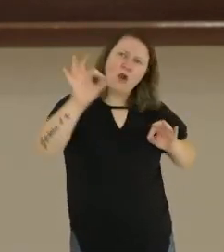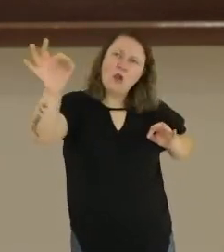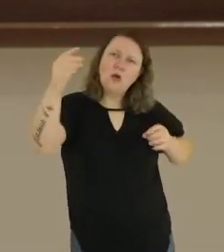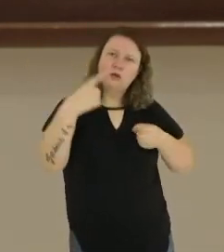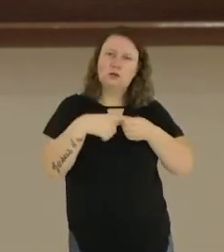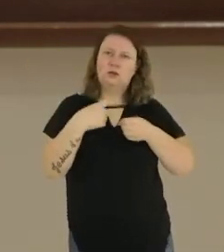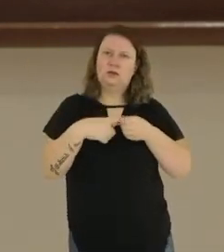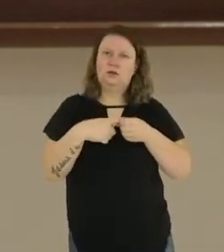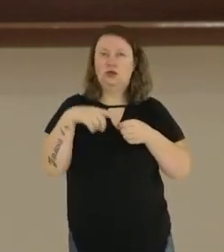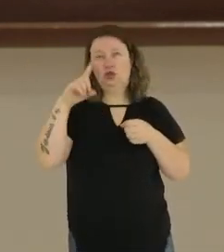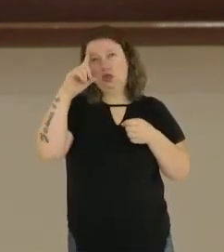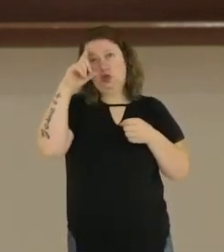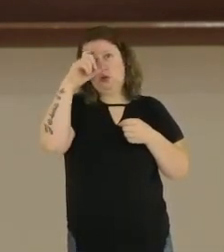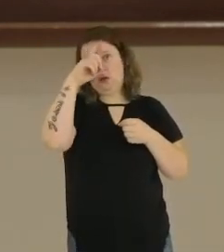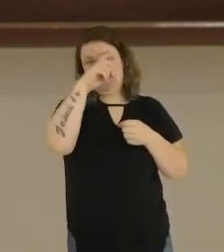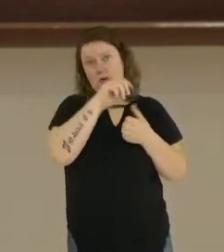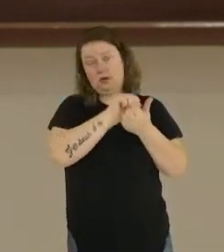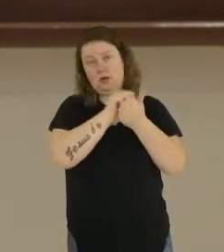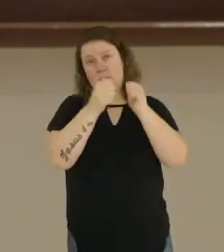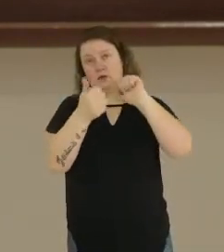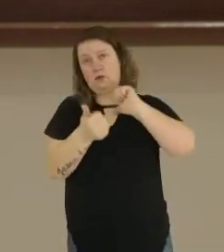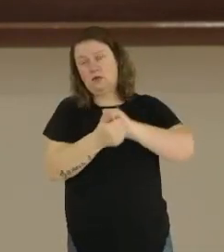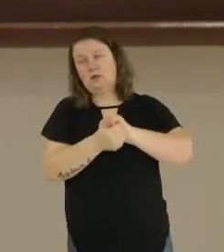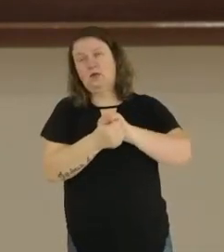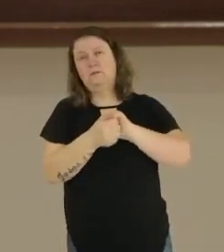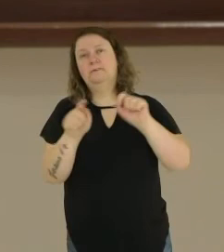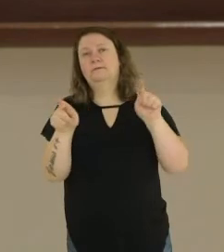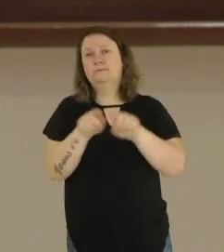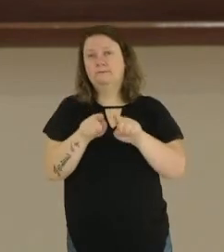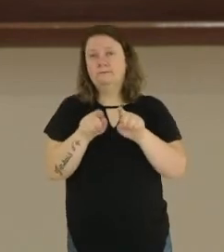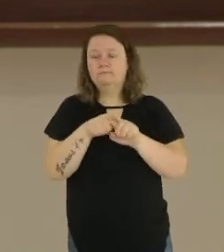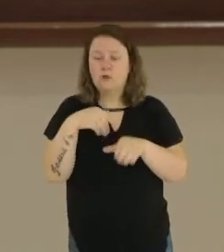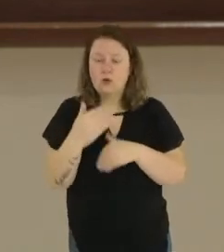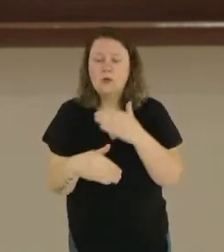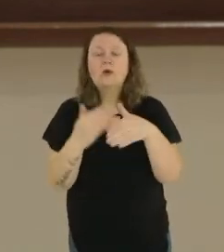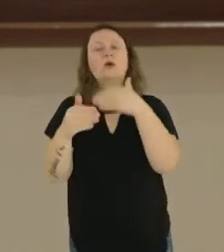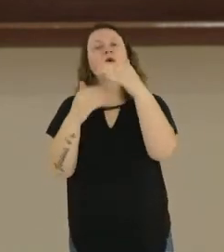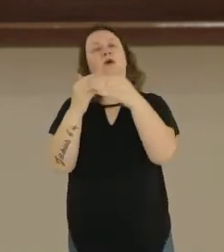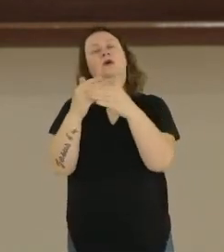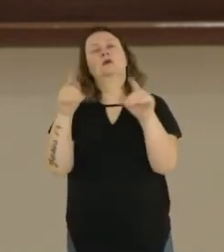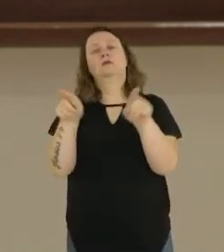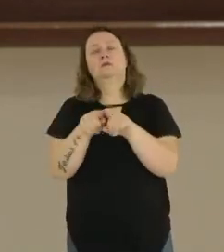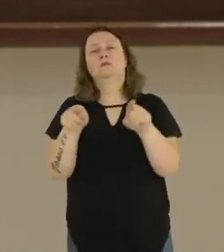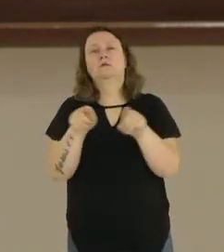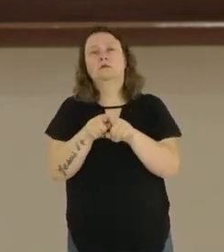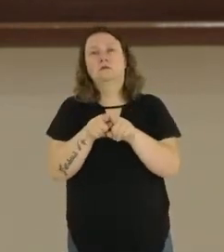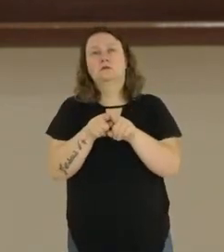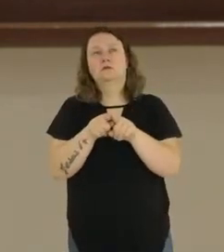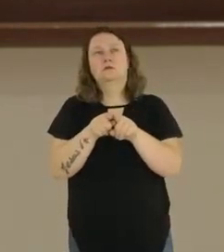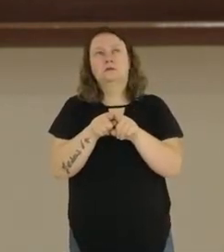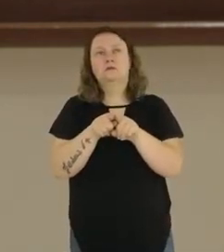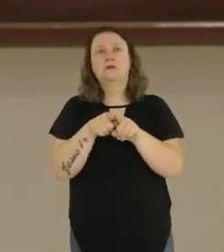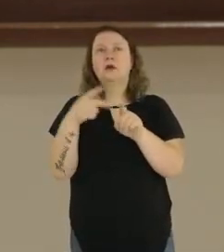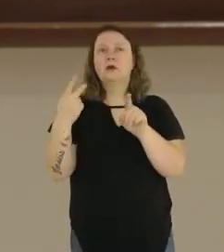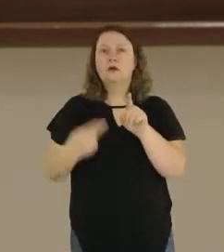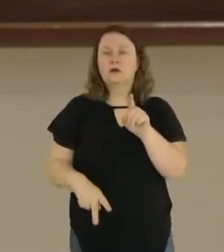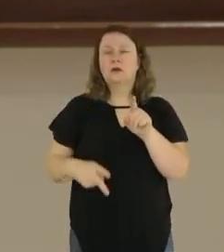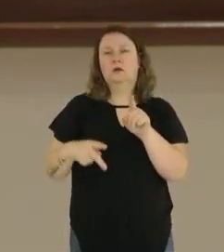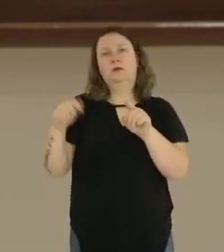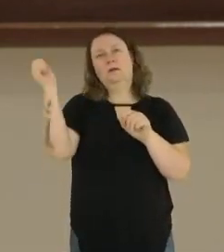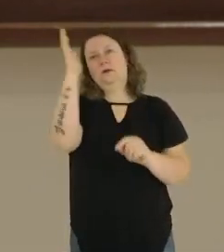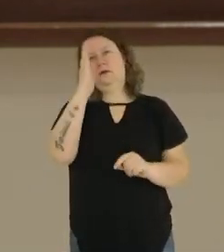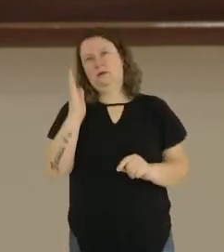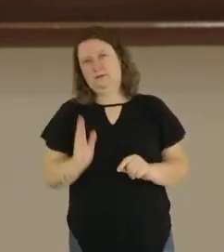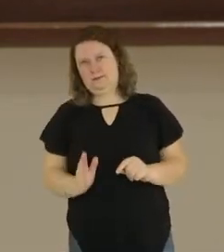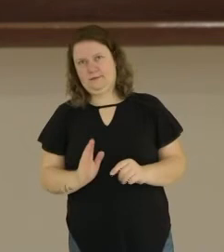essa adaptação e o progresso mesmo que muitos almejavam vindo aqui para o Brasil. Aqui a gente